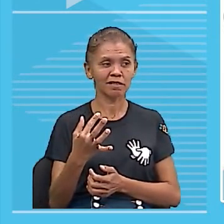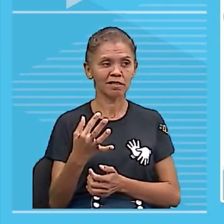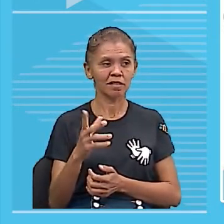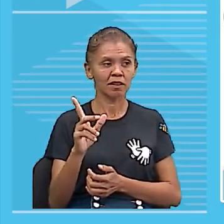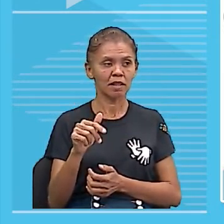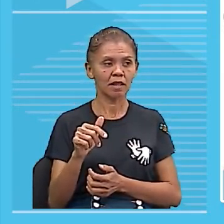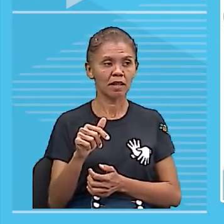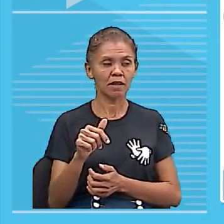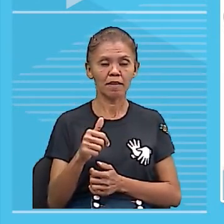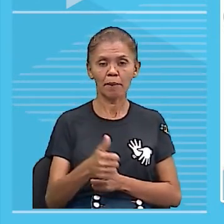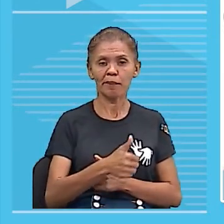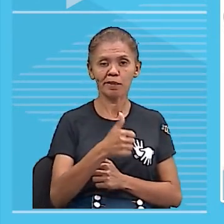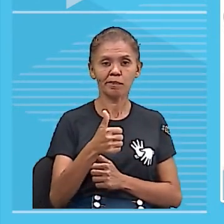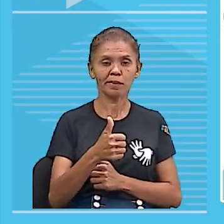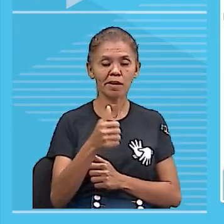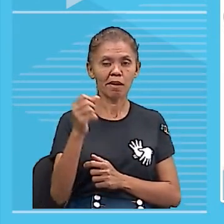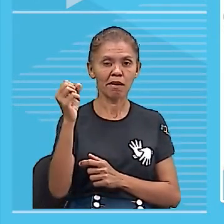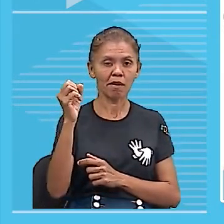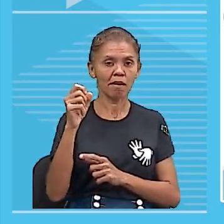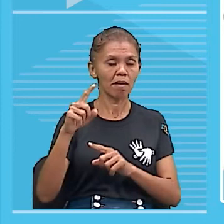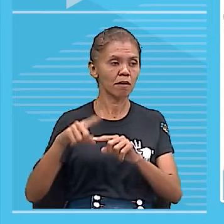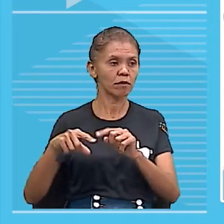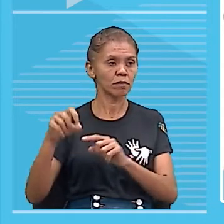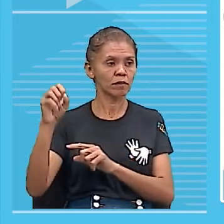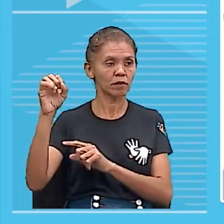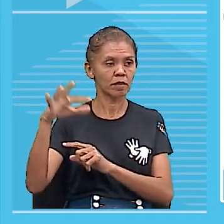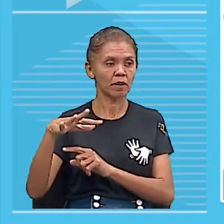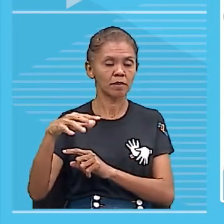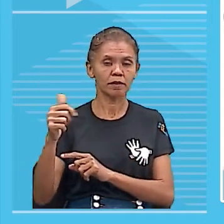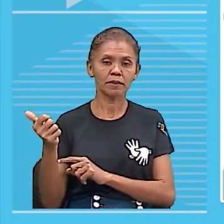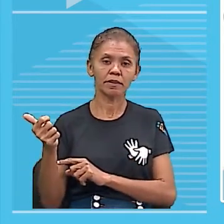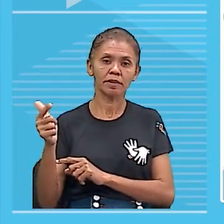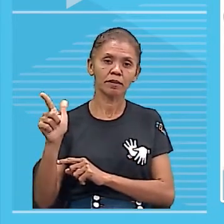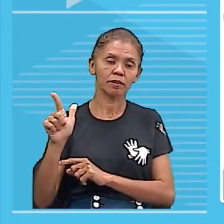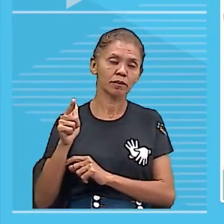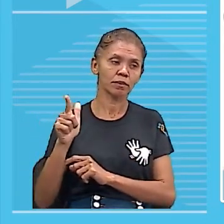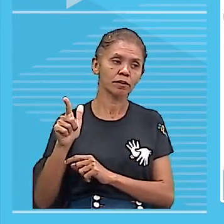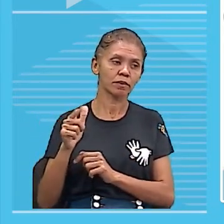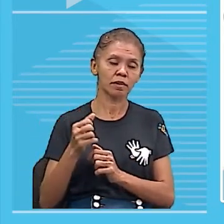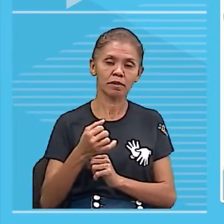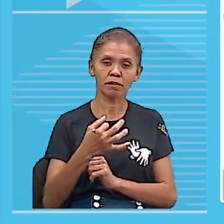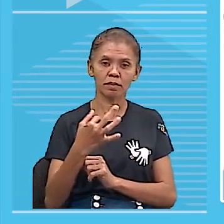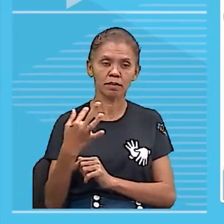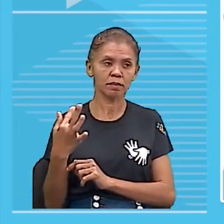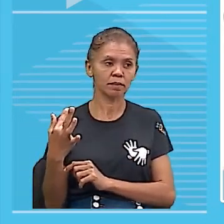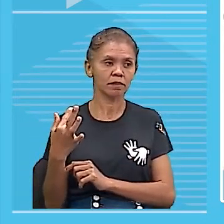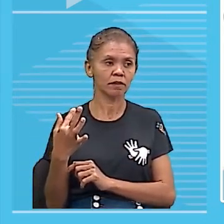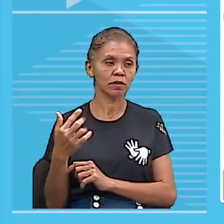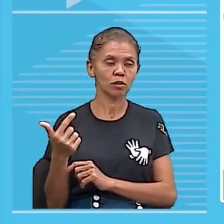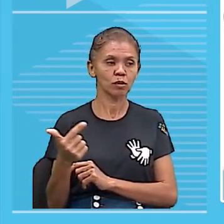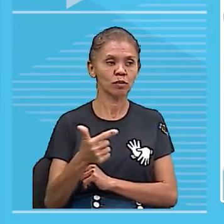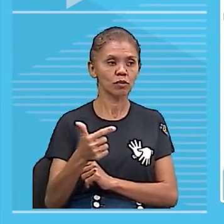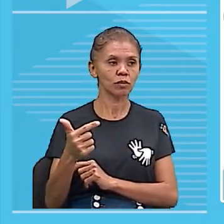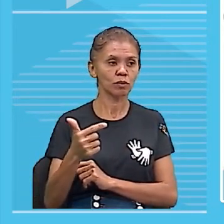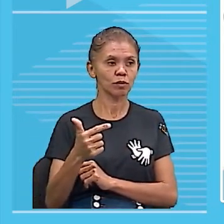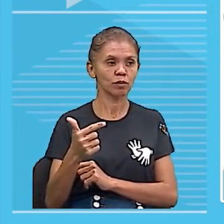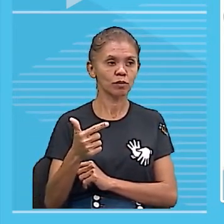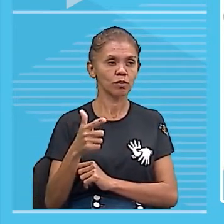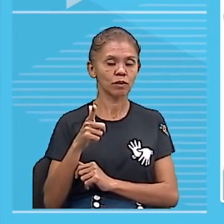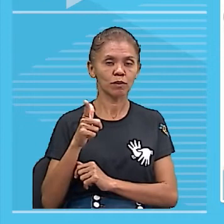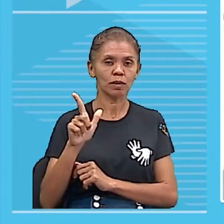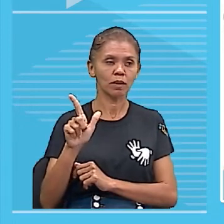lâmpada uma outra quantidade e vai percorrer o segundo